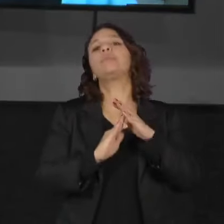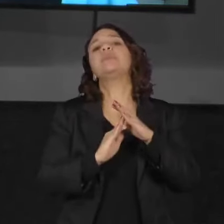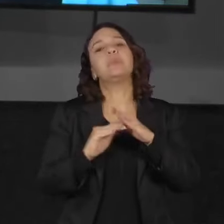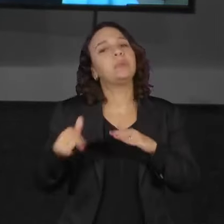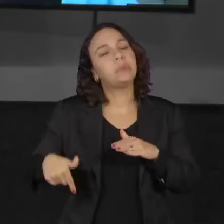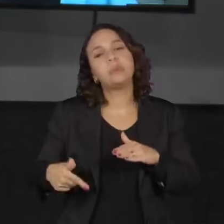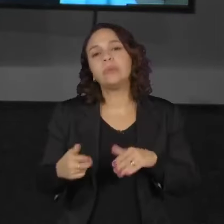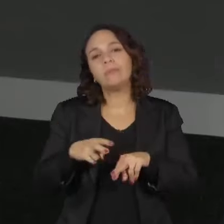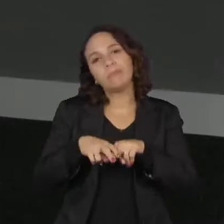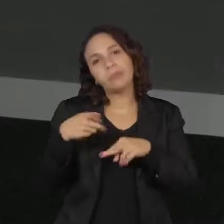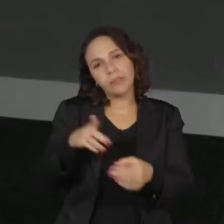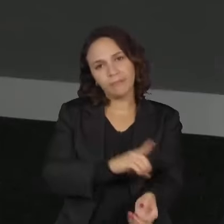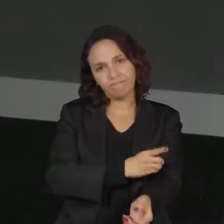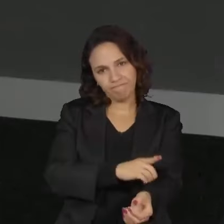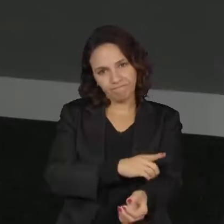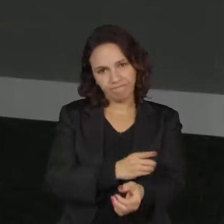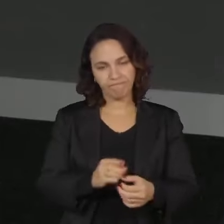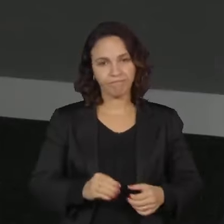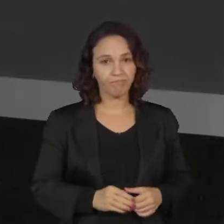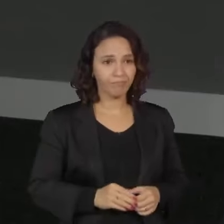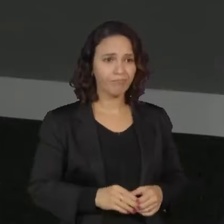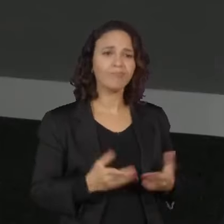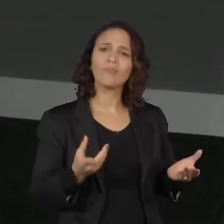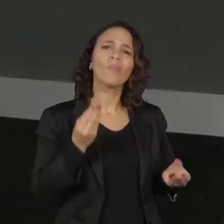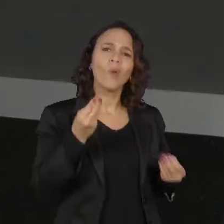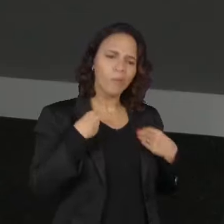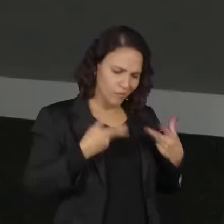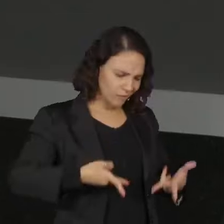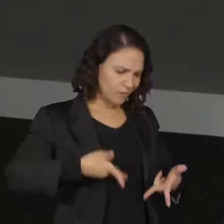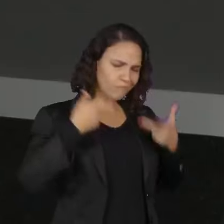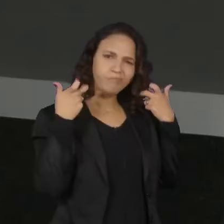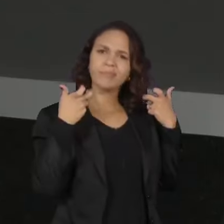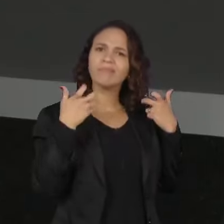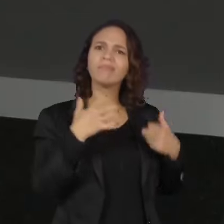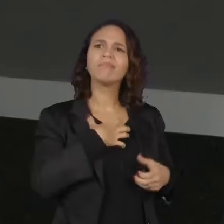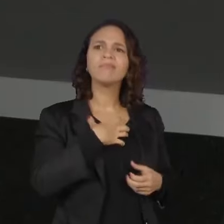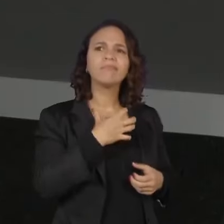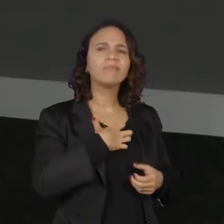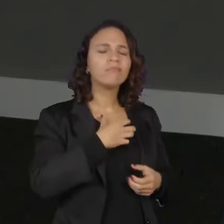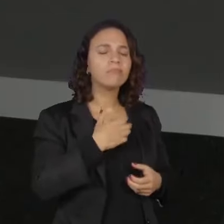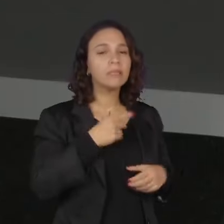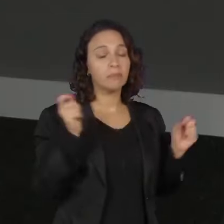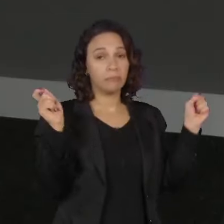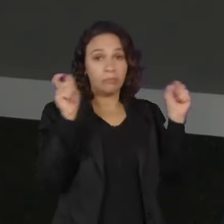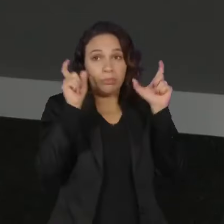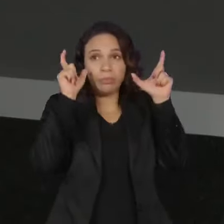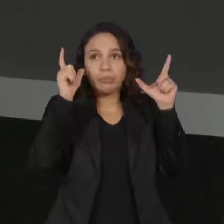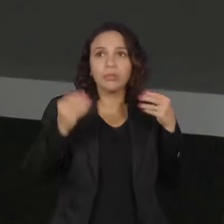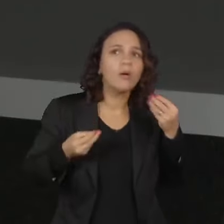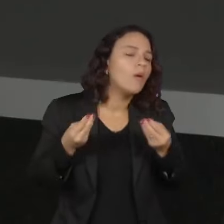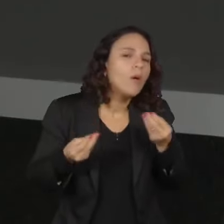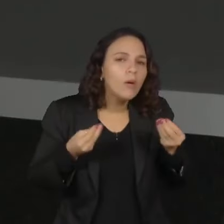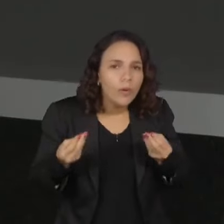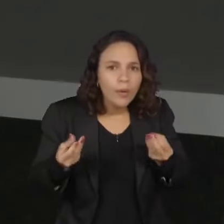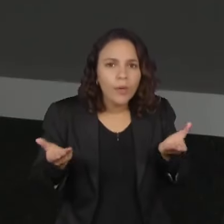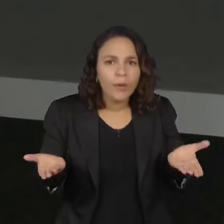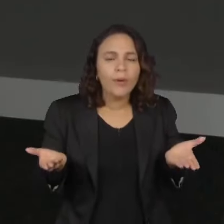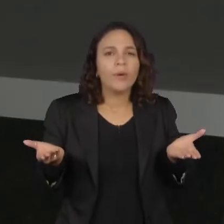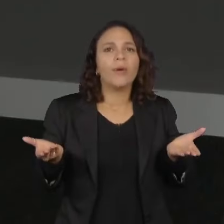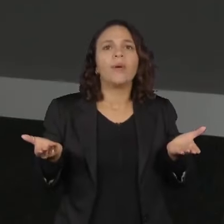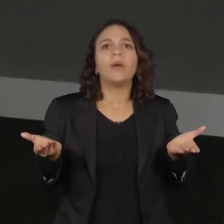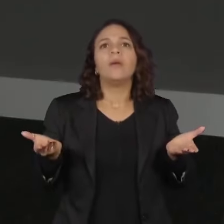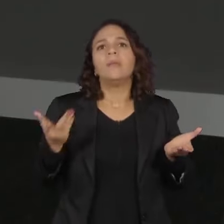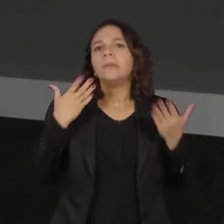sangue, levando ao diabetes. Quais são, então, os sintomas e os sinais que devem despertar a nossa atenção, que podem levar a